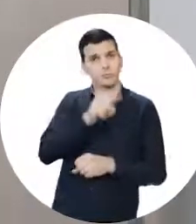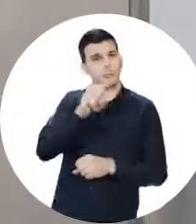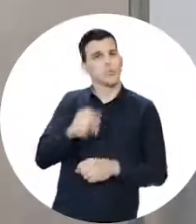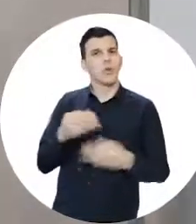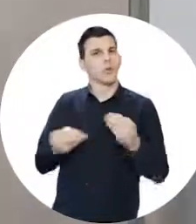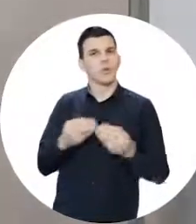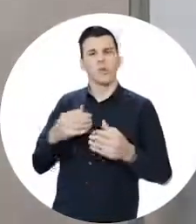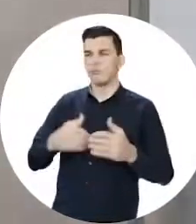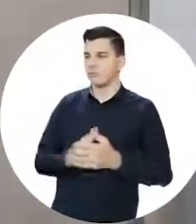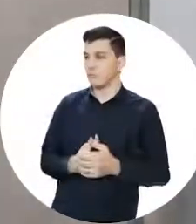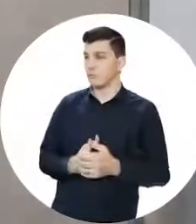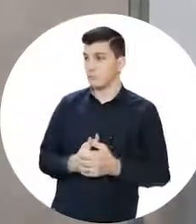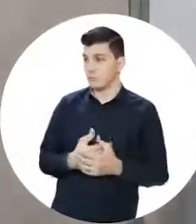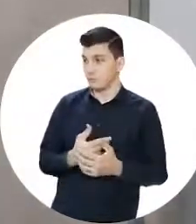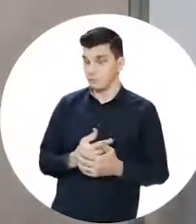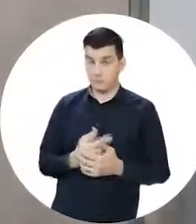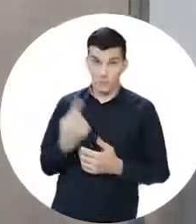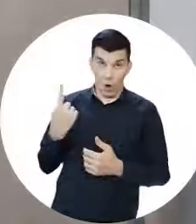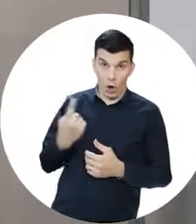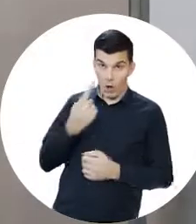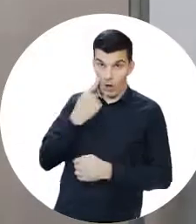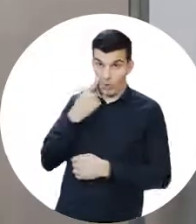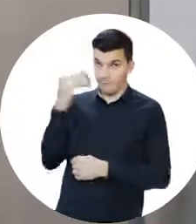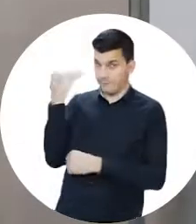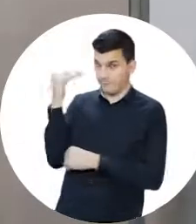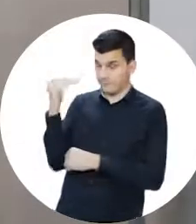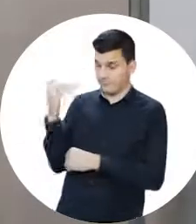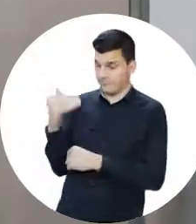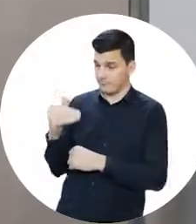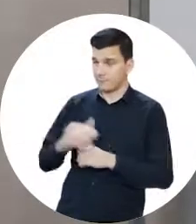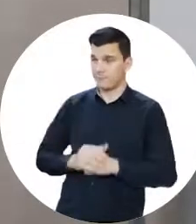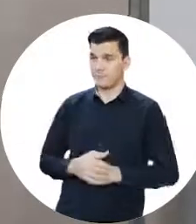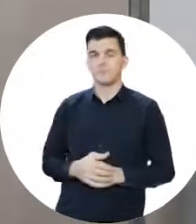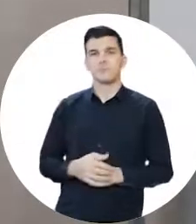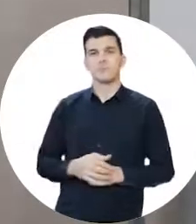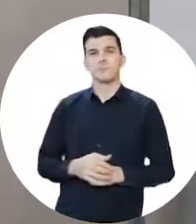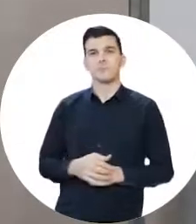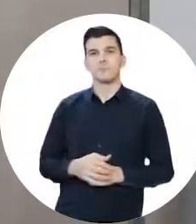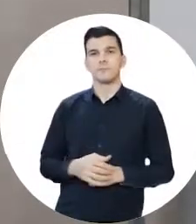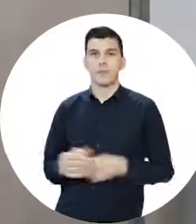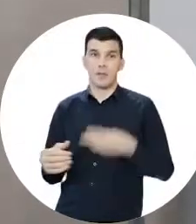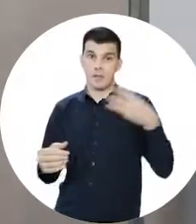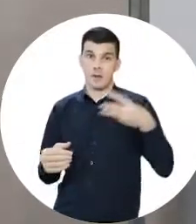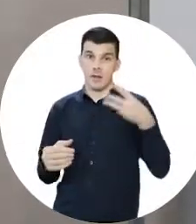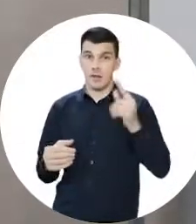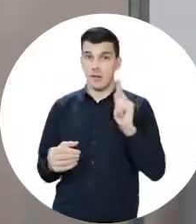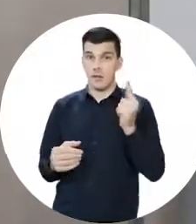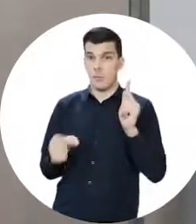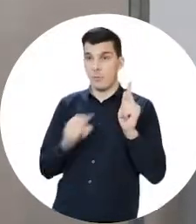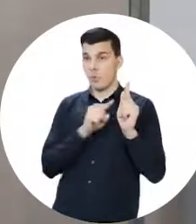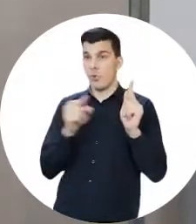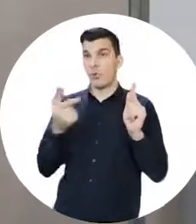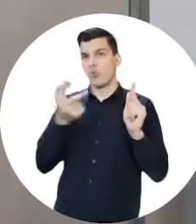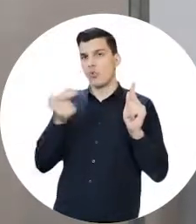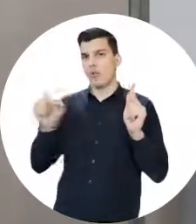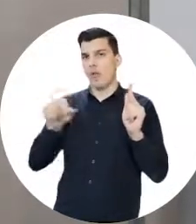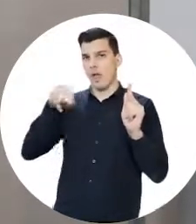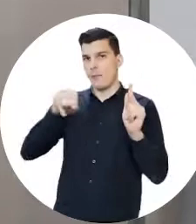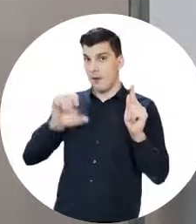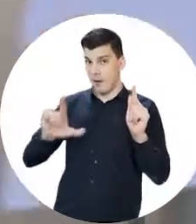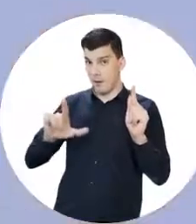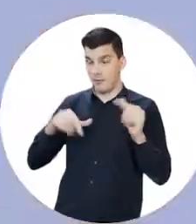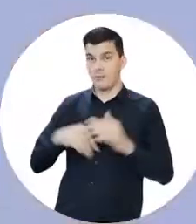3, eu afirmo que existe 33 gramas em 200 ml